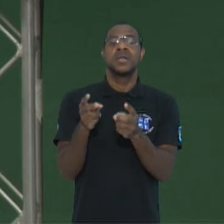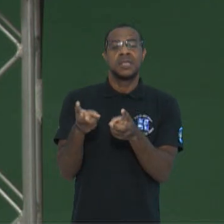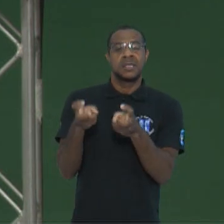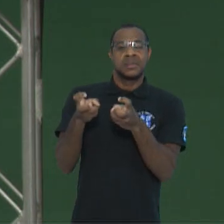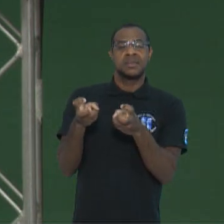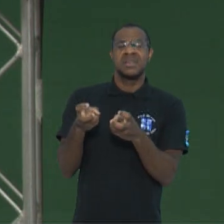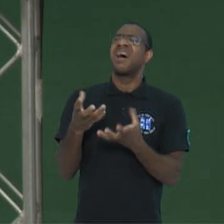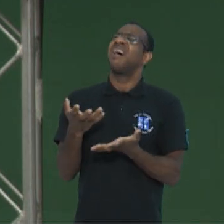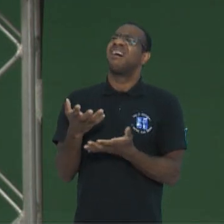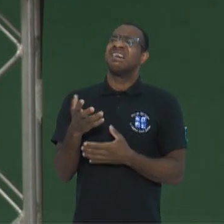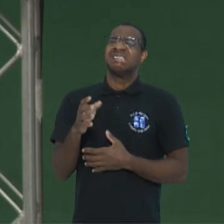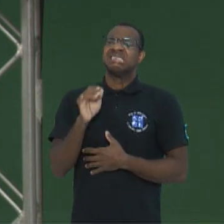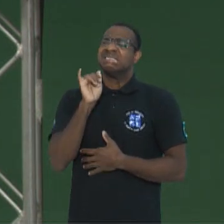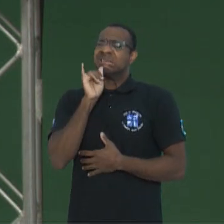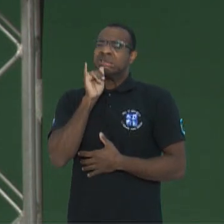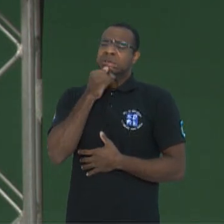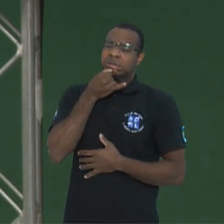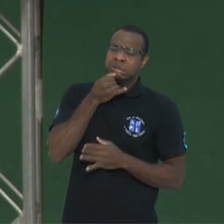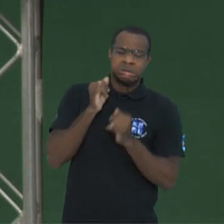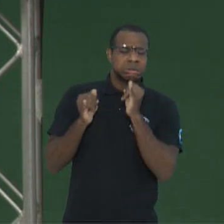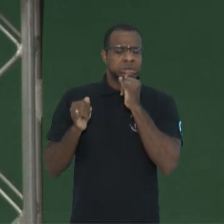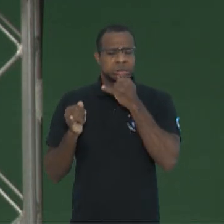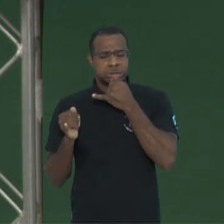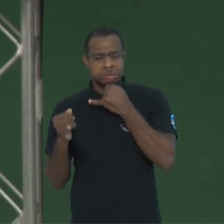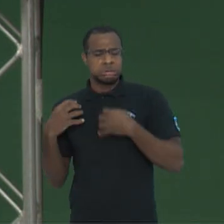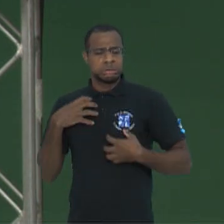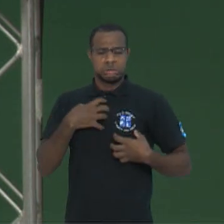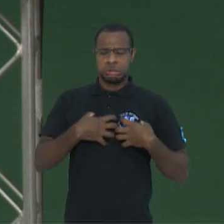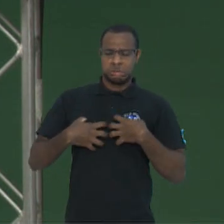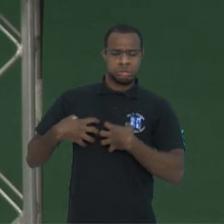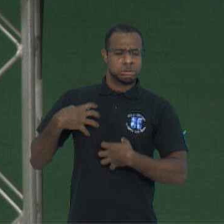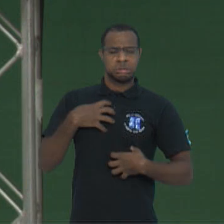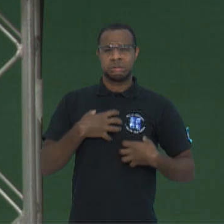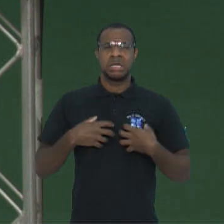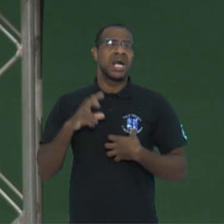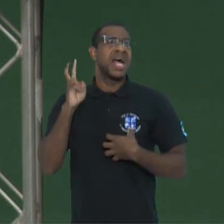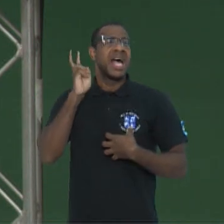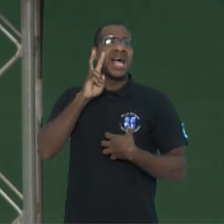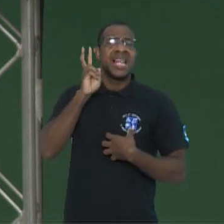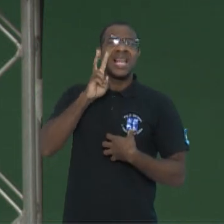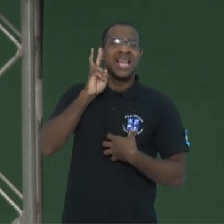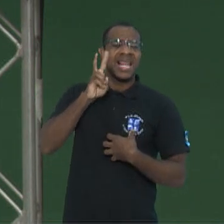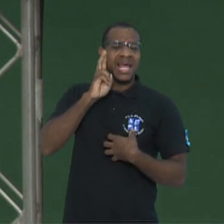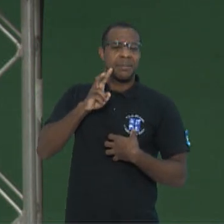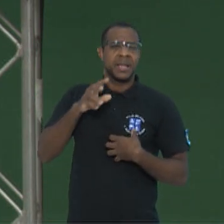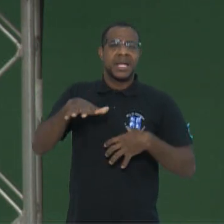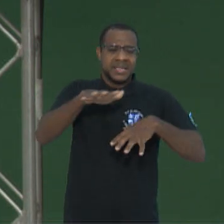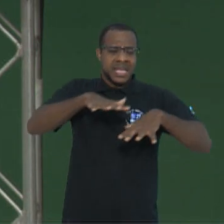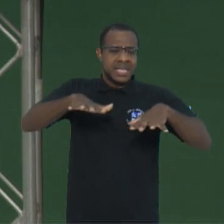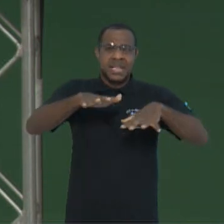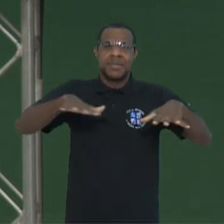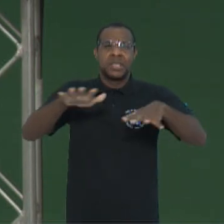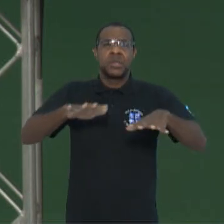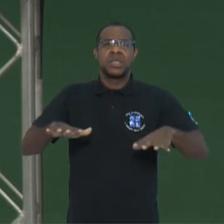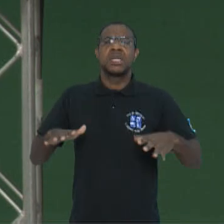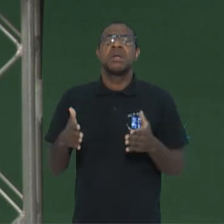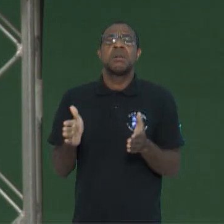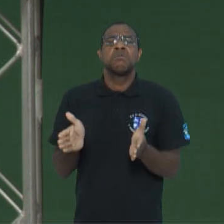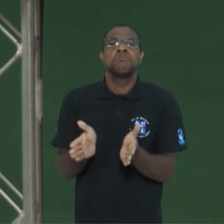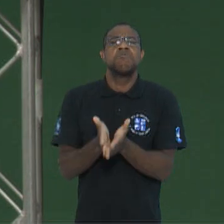nos deixa tristes e angustiados, nos lembra as pessoas das regiões áridas do Brasil.